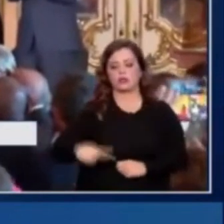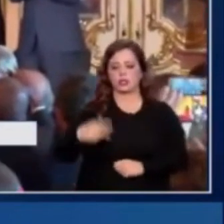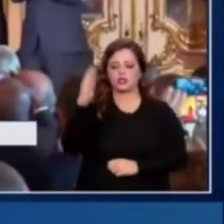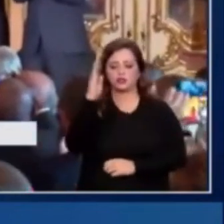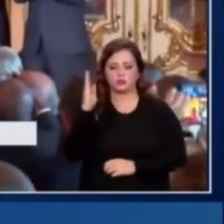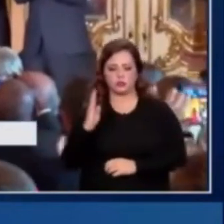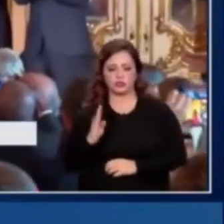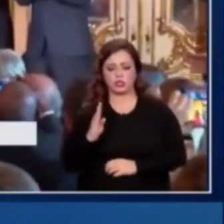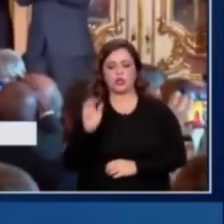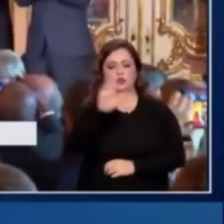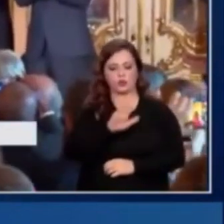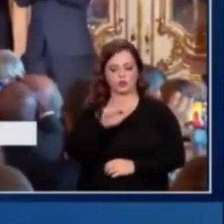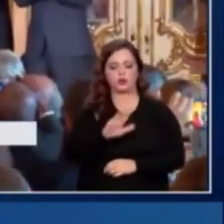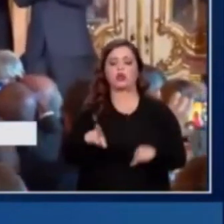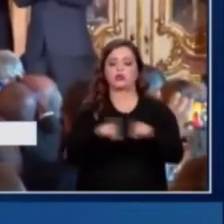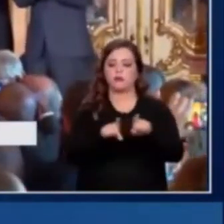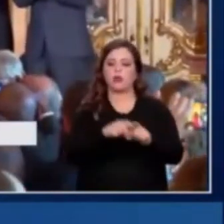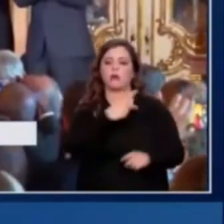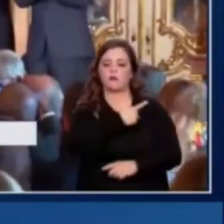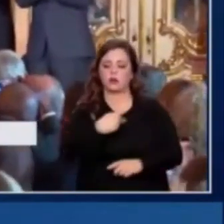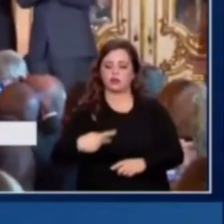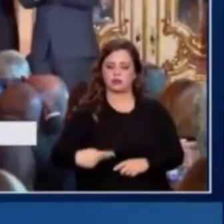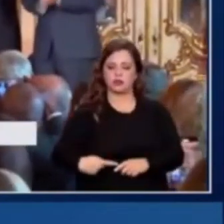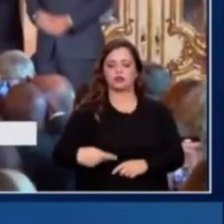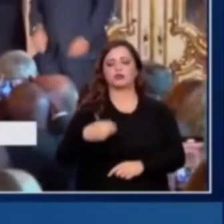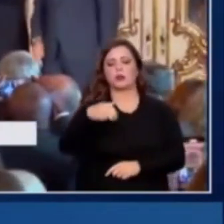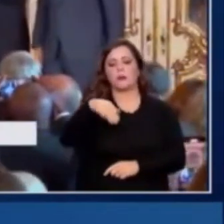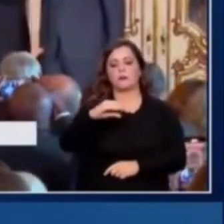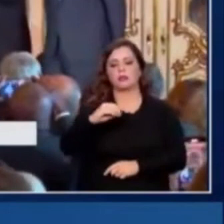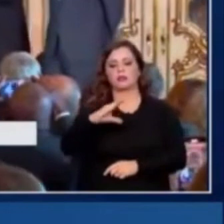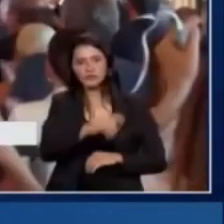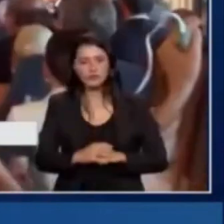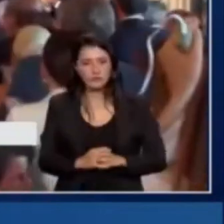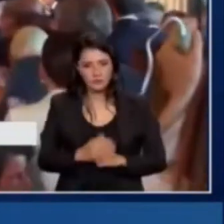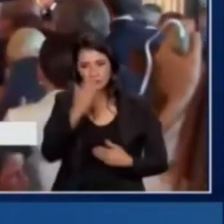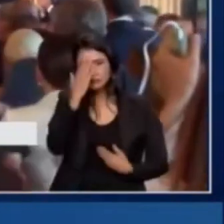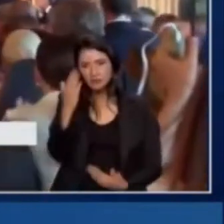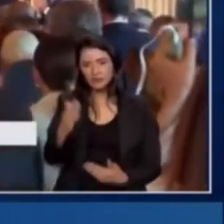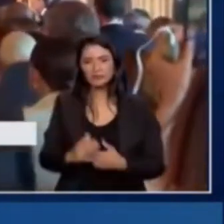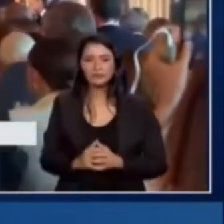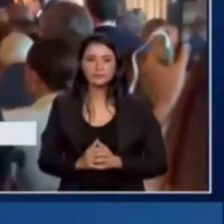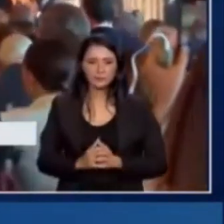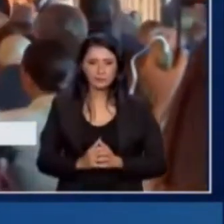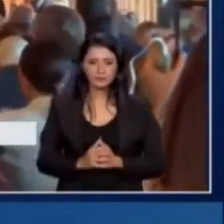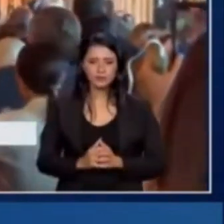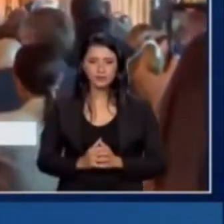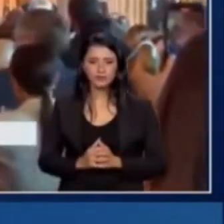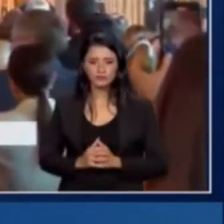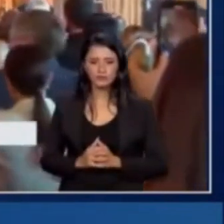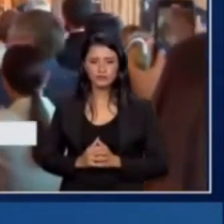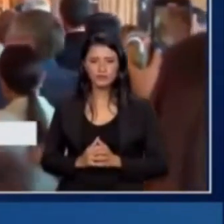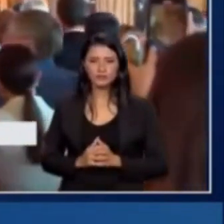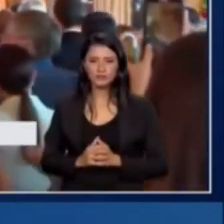ele agradece a rara fineza, né, do ex-presidente não ter sujado o diploma dele. Ele usou a